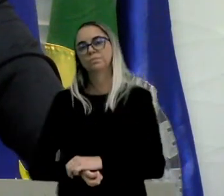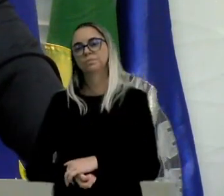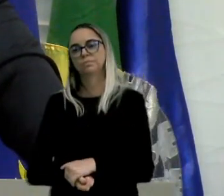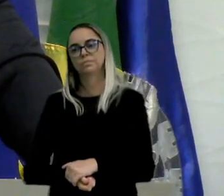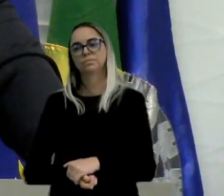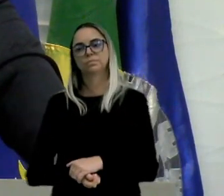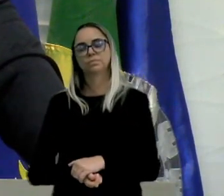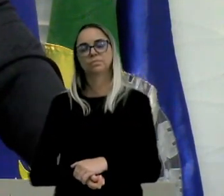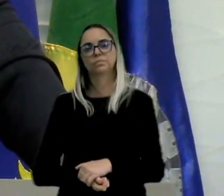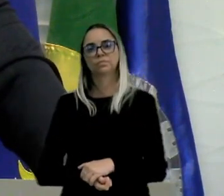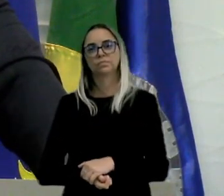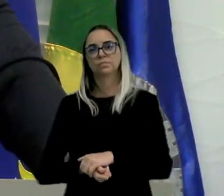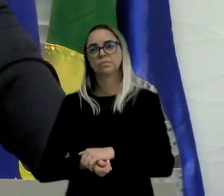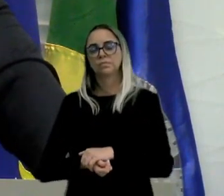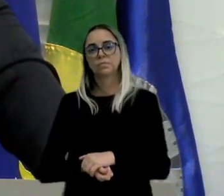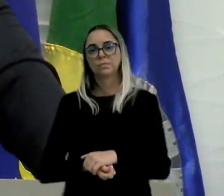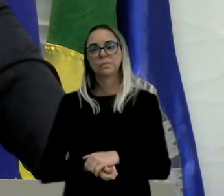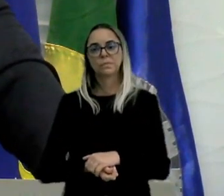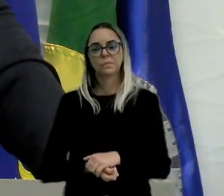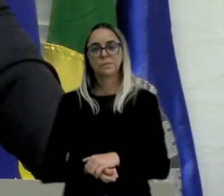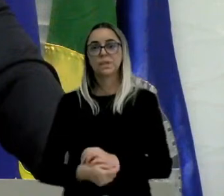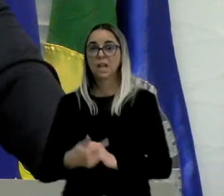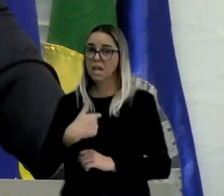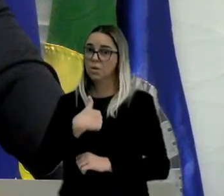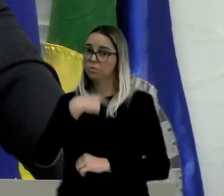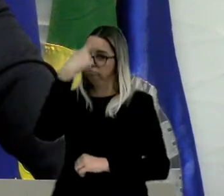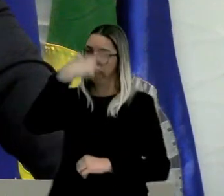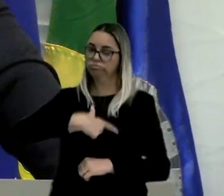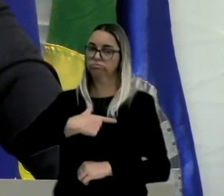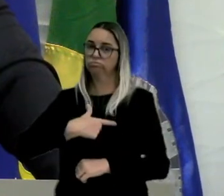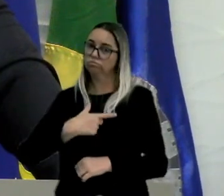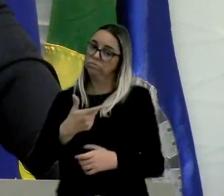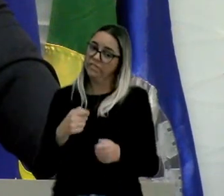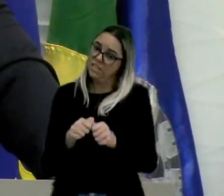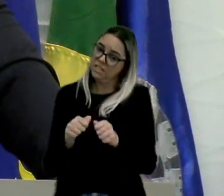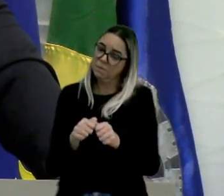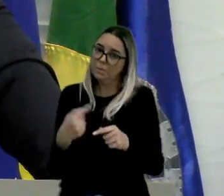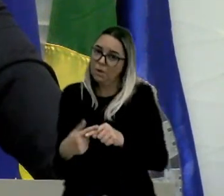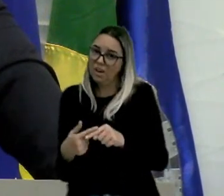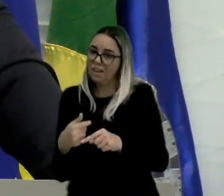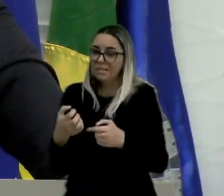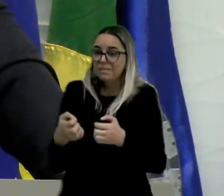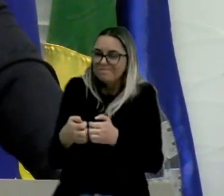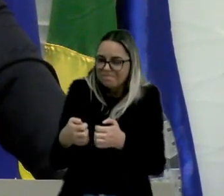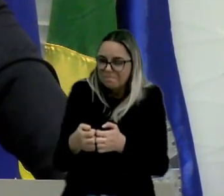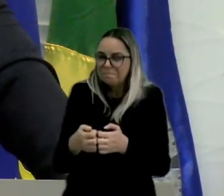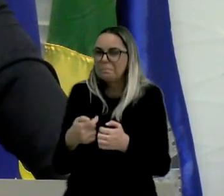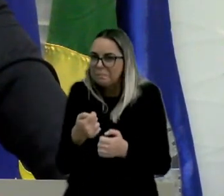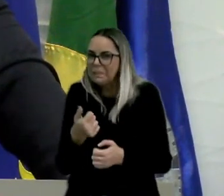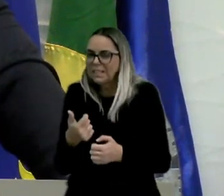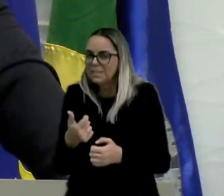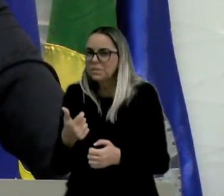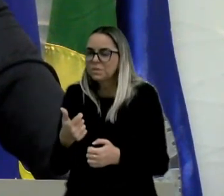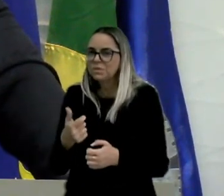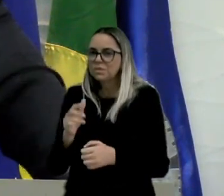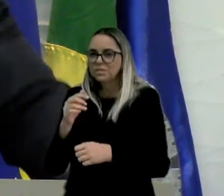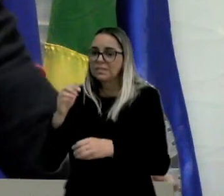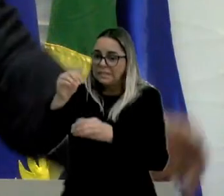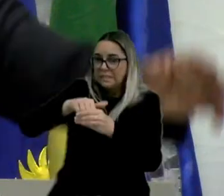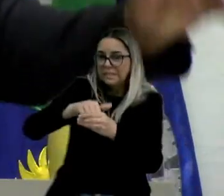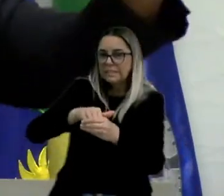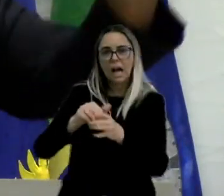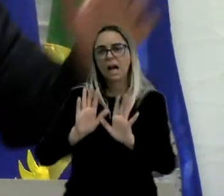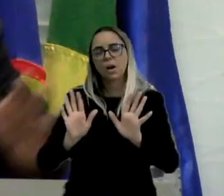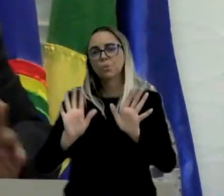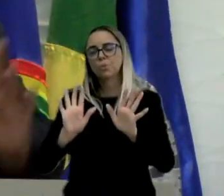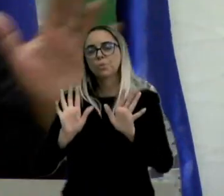não não estou fazendo porque está se aproximando da eleição não acompanha trator tem gente que na hora que vai já vai